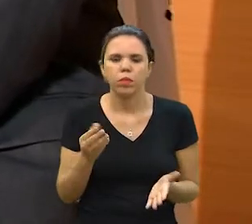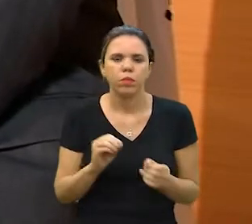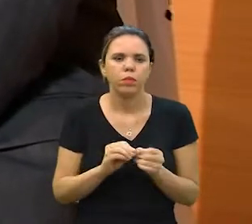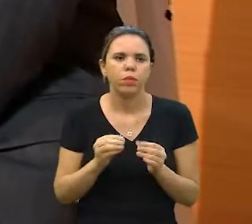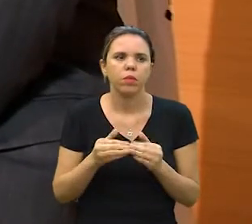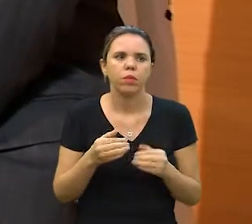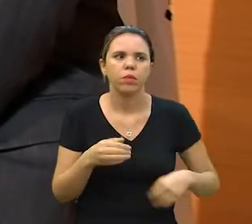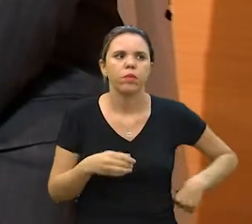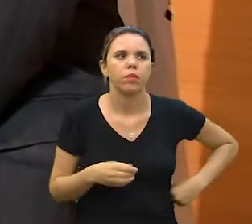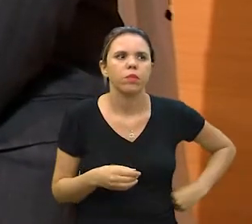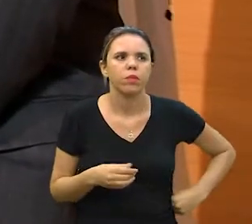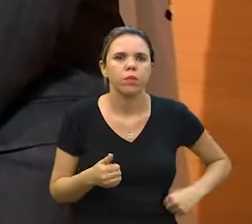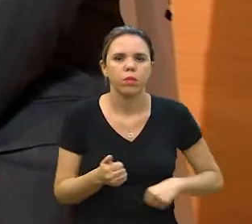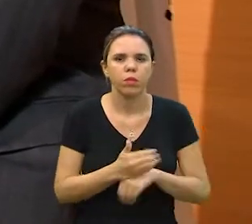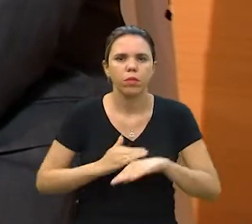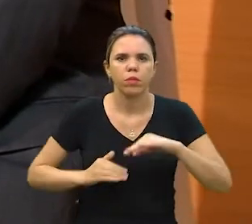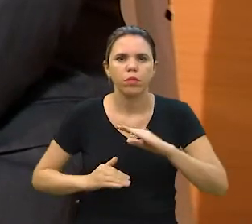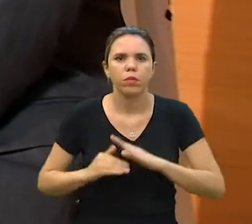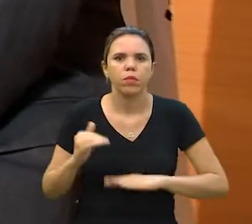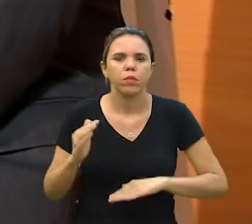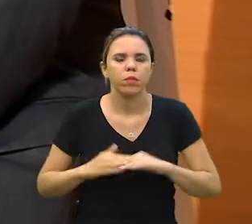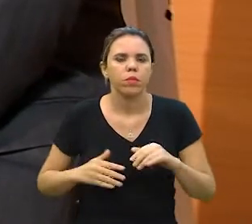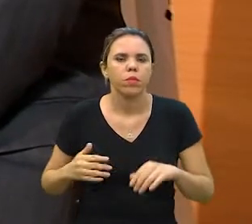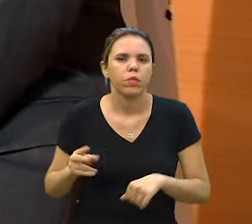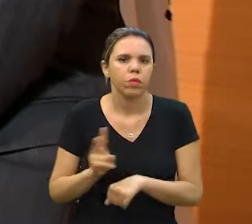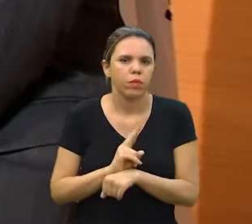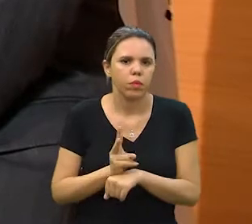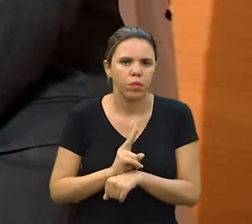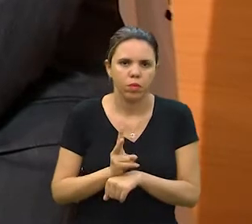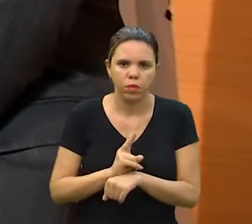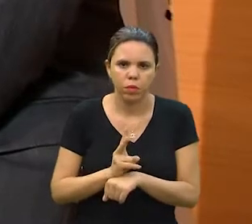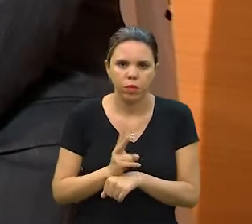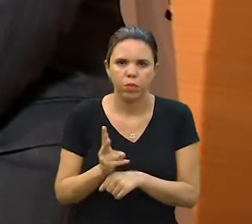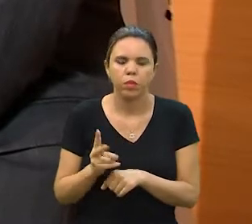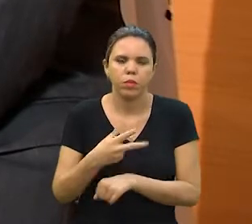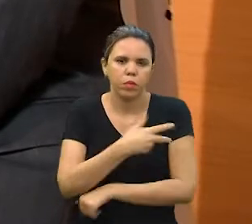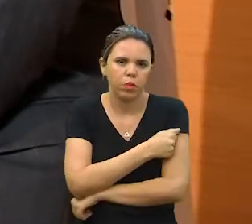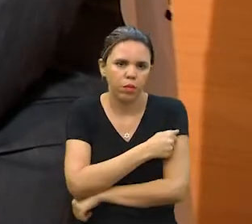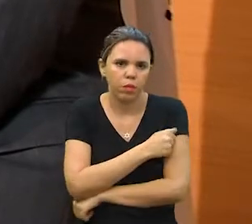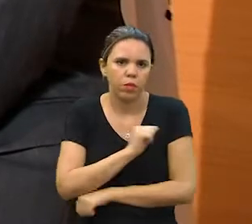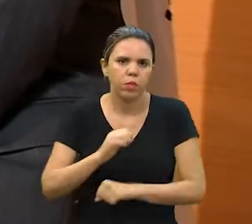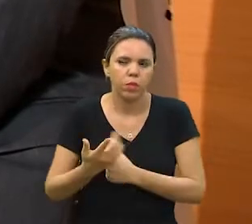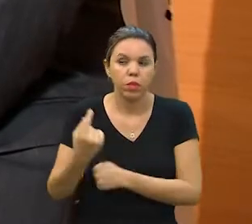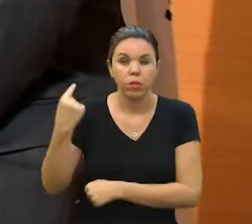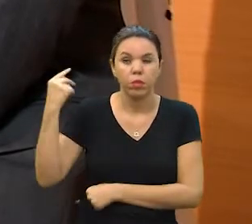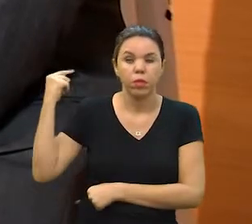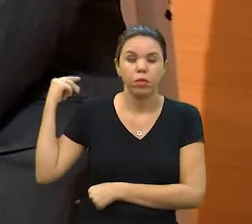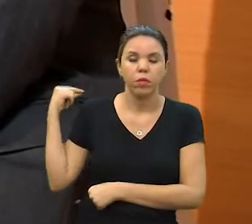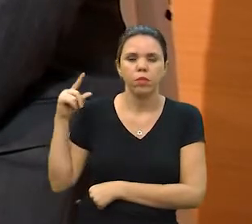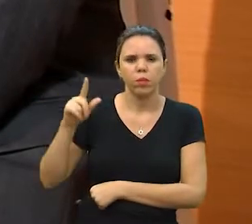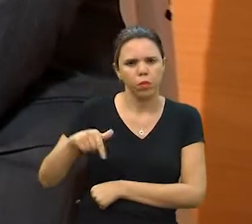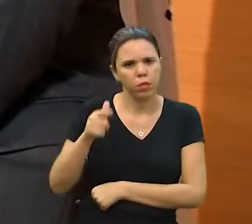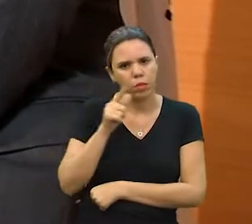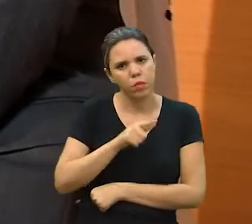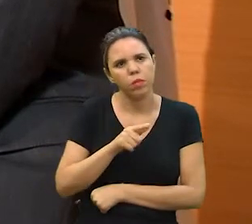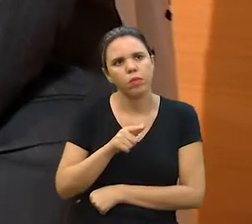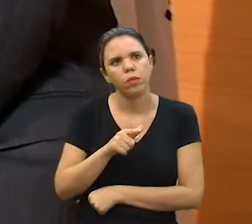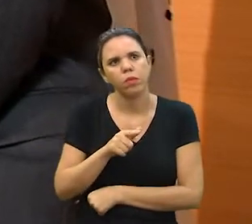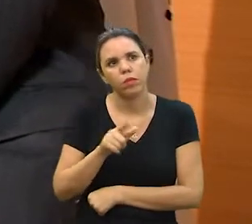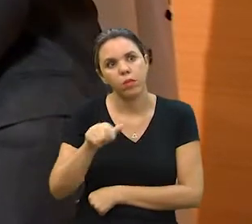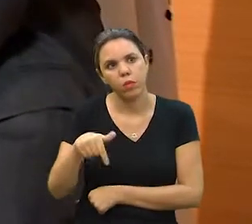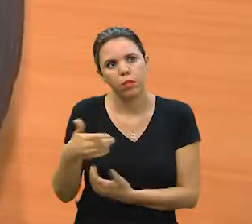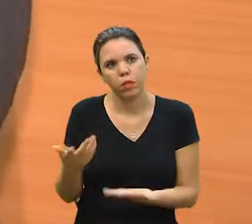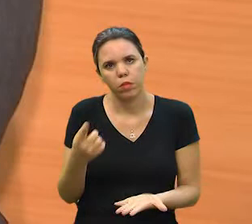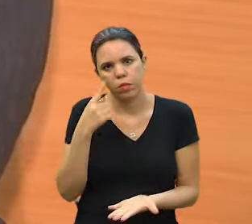indicações, solicitando aí que os profissionais da segurança também recebessem a vacina da Covid lá atrás, né? E isso foi uma